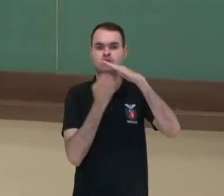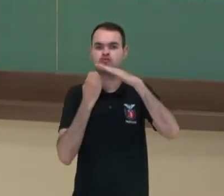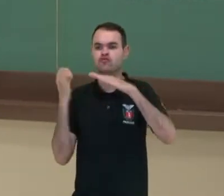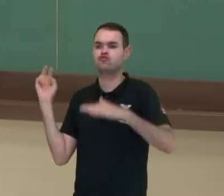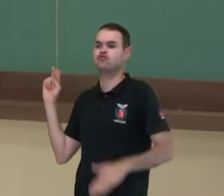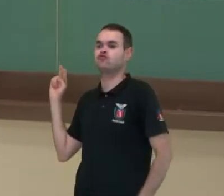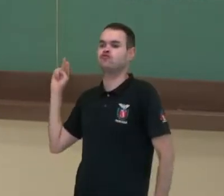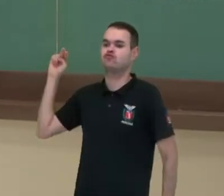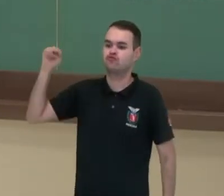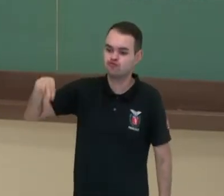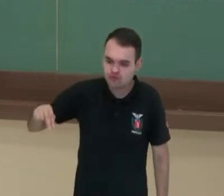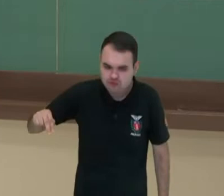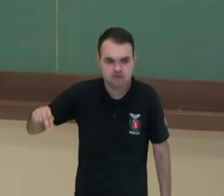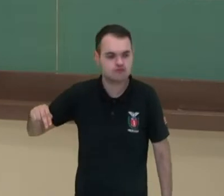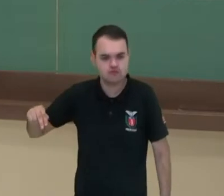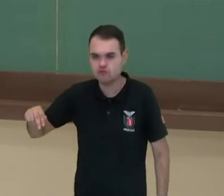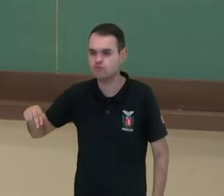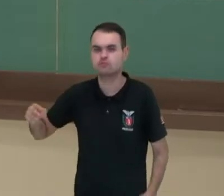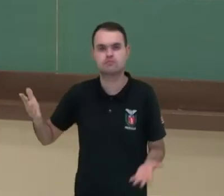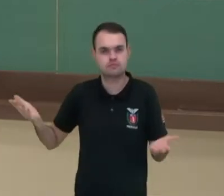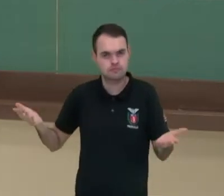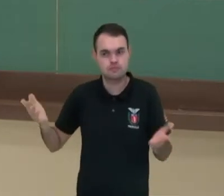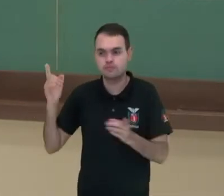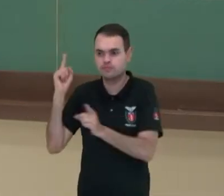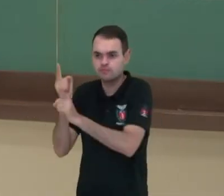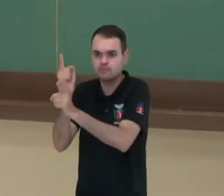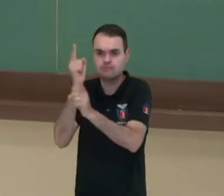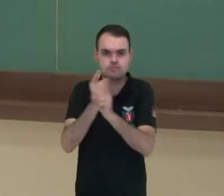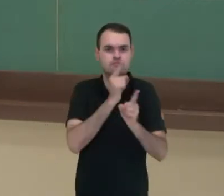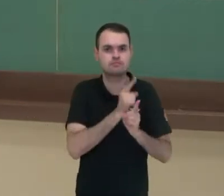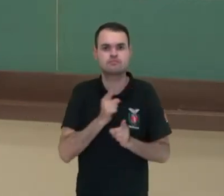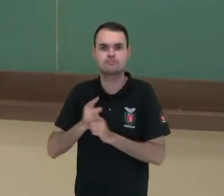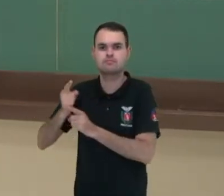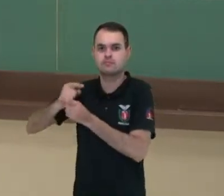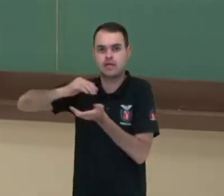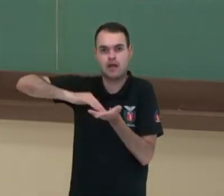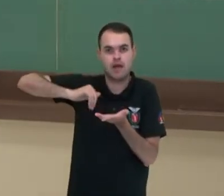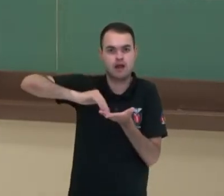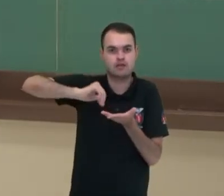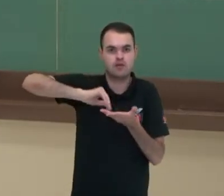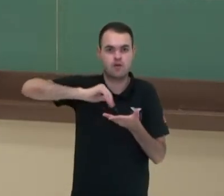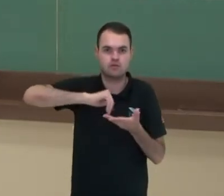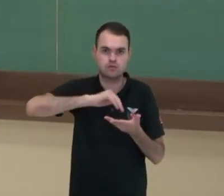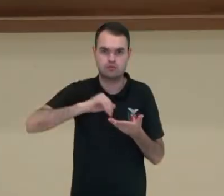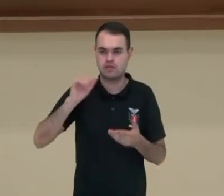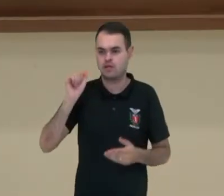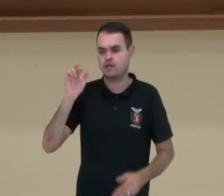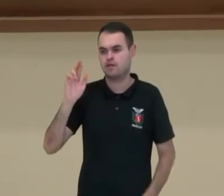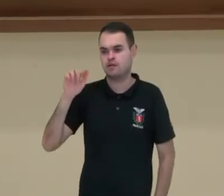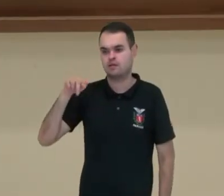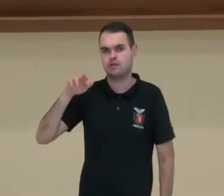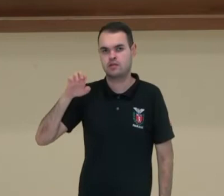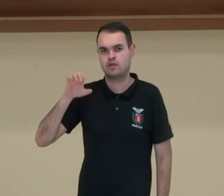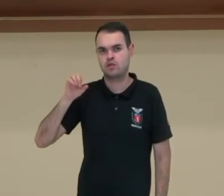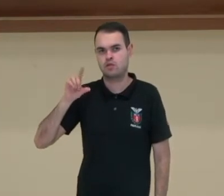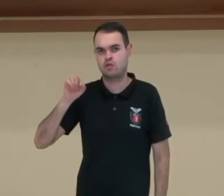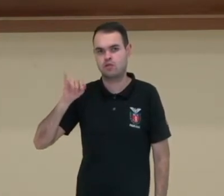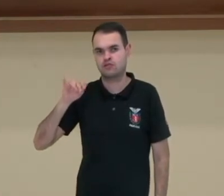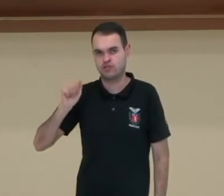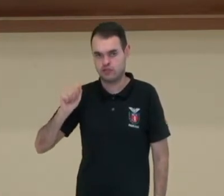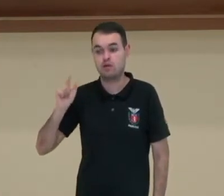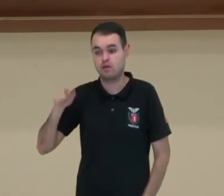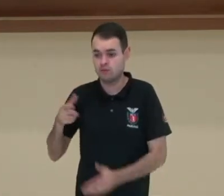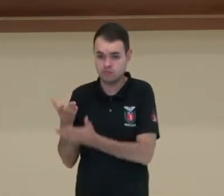chegaram, enfim, os achados arqueológicos, um verdadeiro arqueologia de salvamento, como